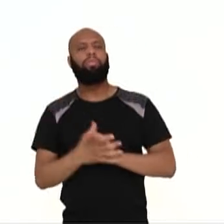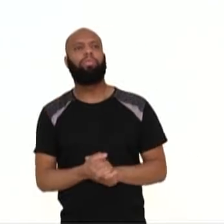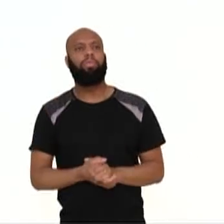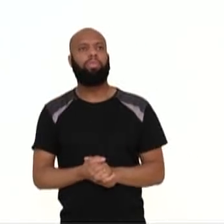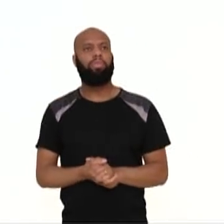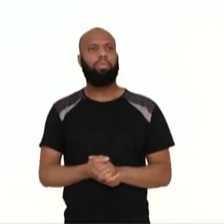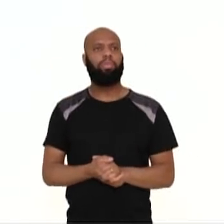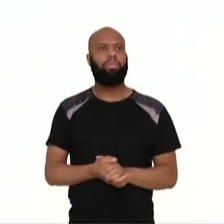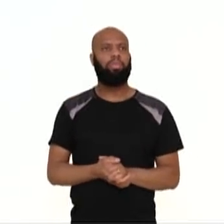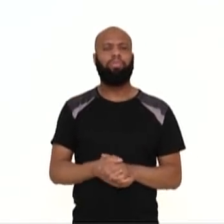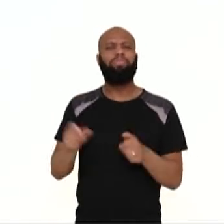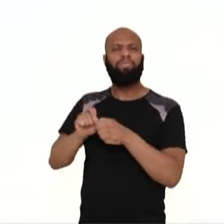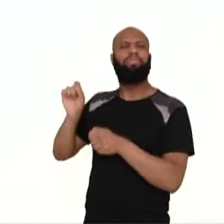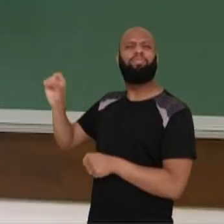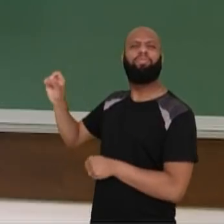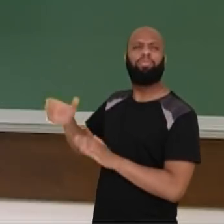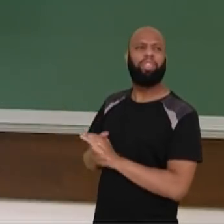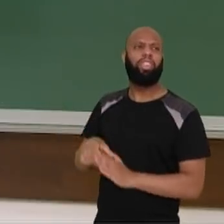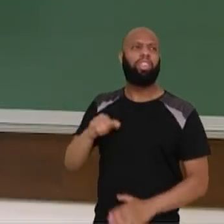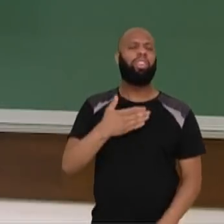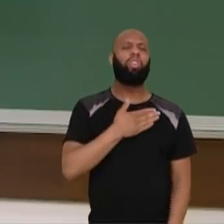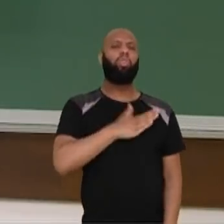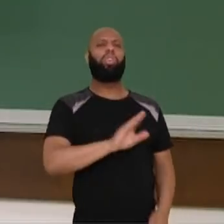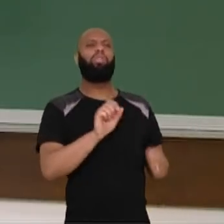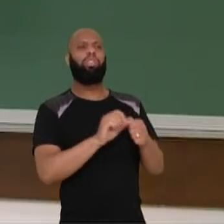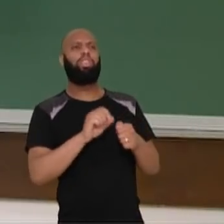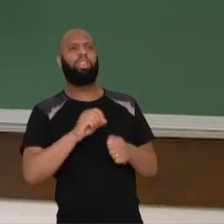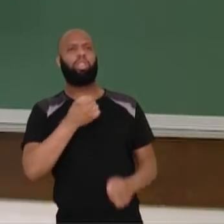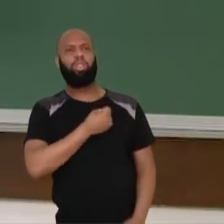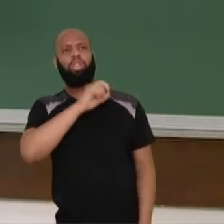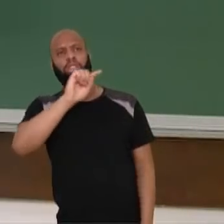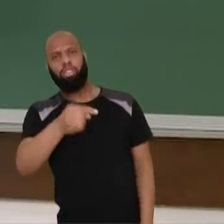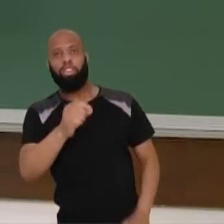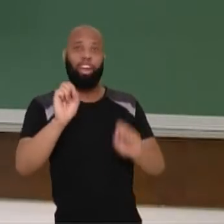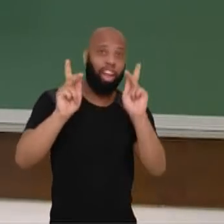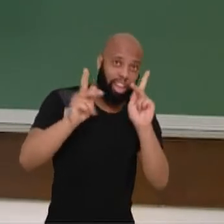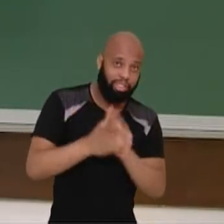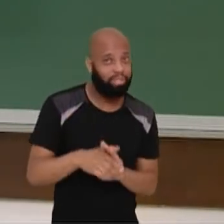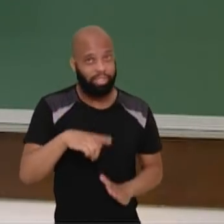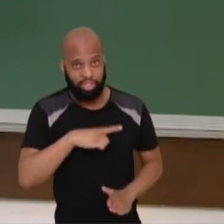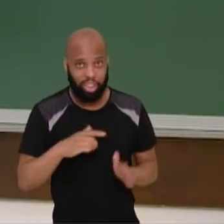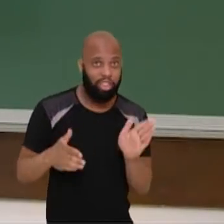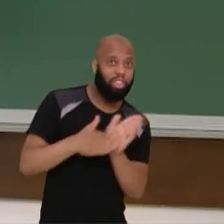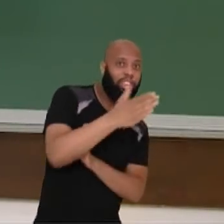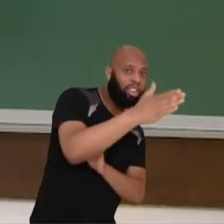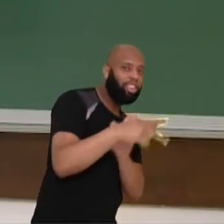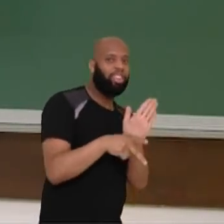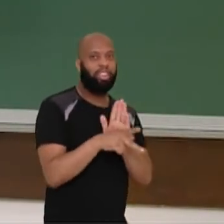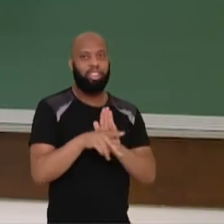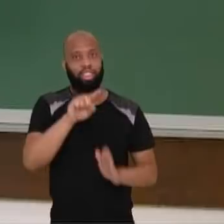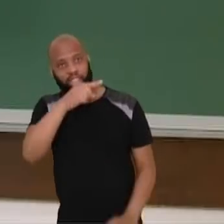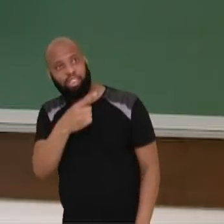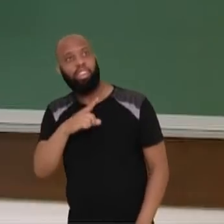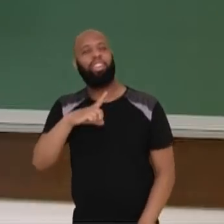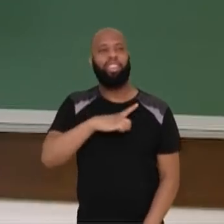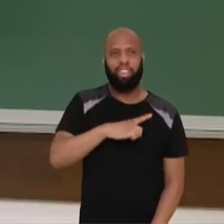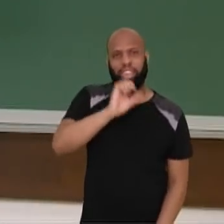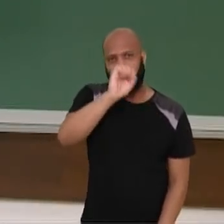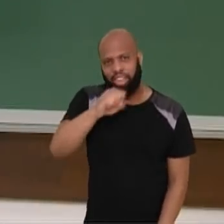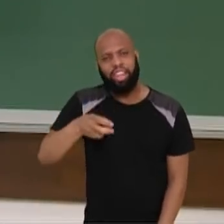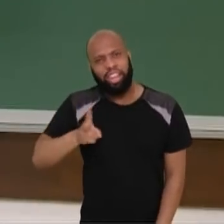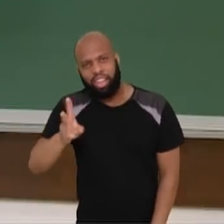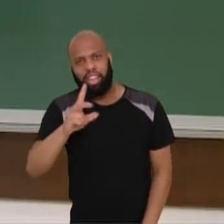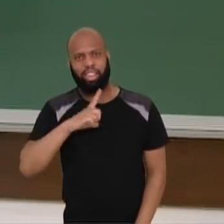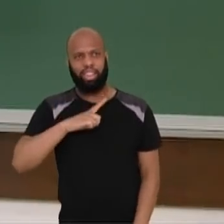gente? É para quem não gosta de fazer conta com decimal, tá bom? Tem como fugir das vírgulas ali? Claro que tem. Sempre